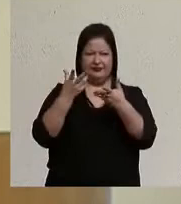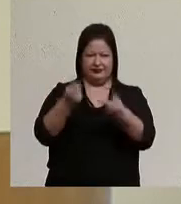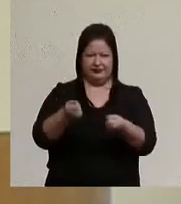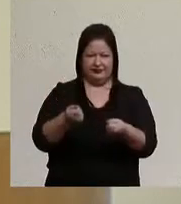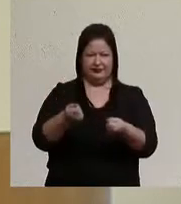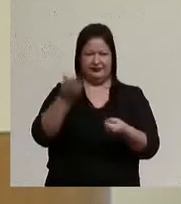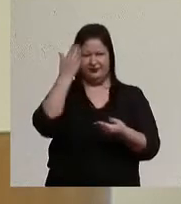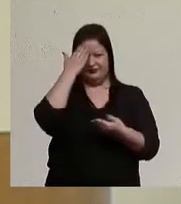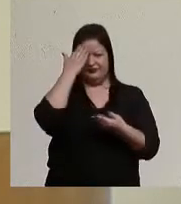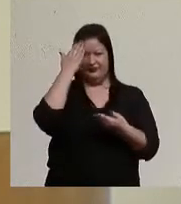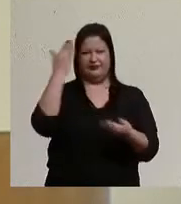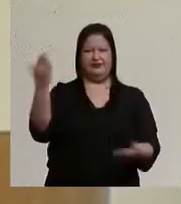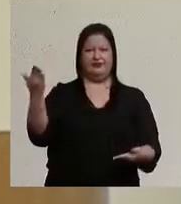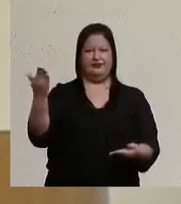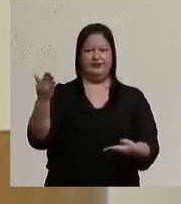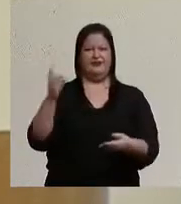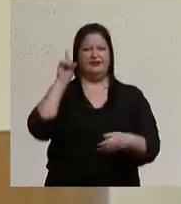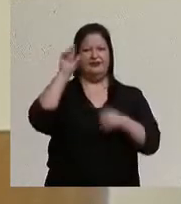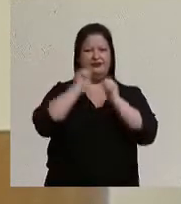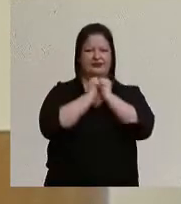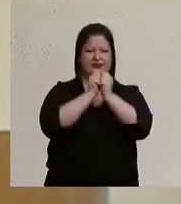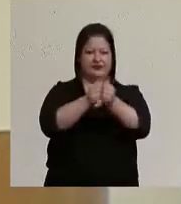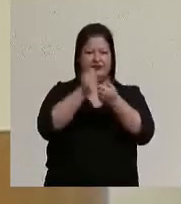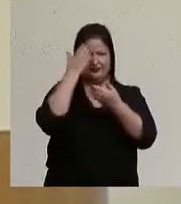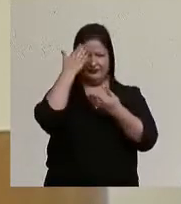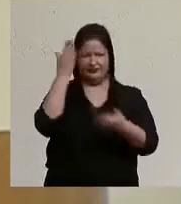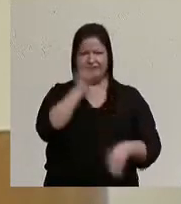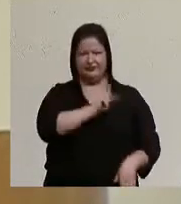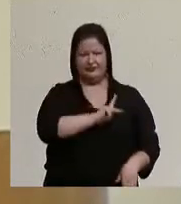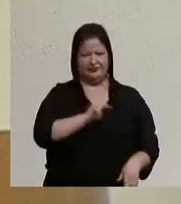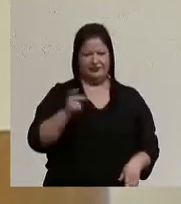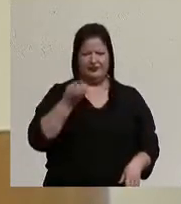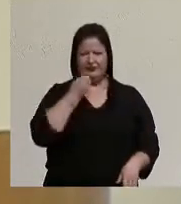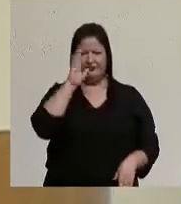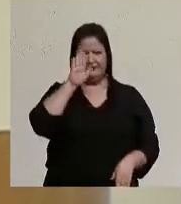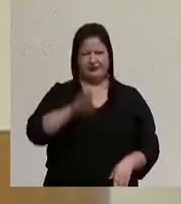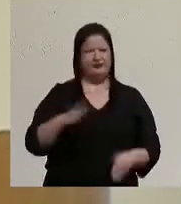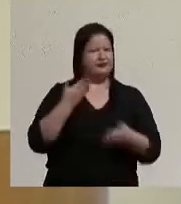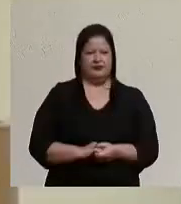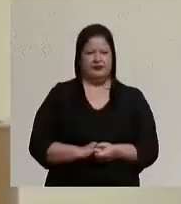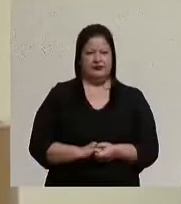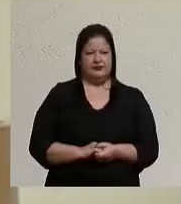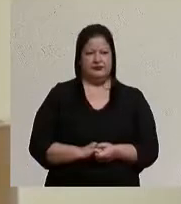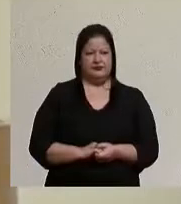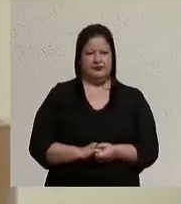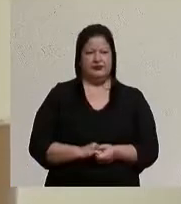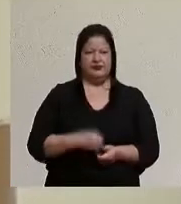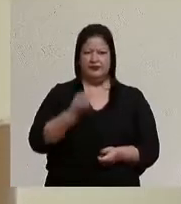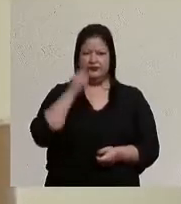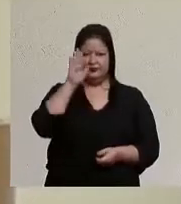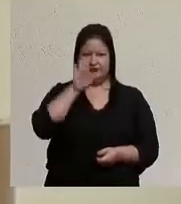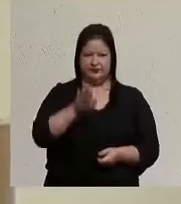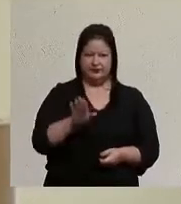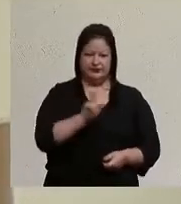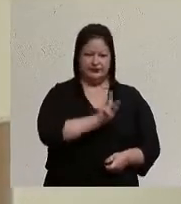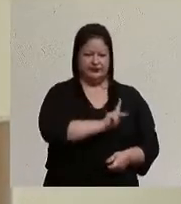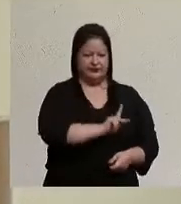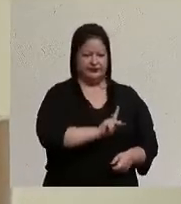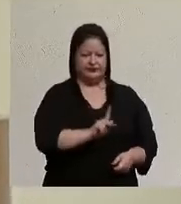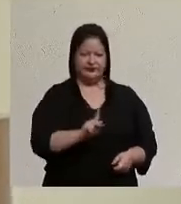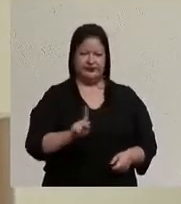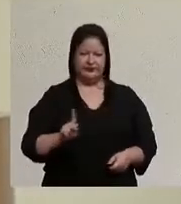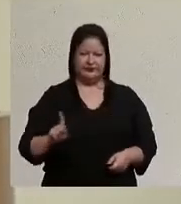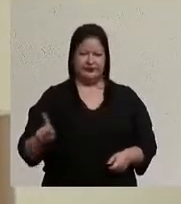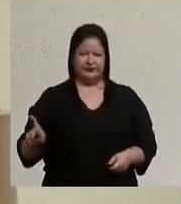meu muito obrigado e fique com Deus obrigado Presidente e boa tarde a todos Boa tarde senhora presidente